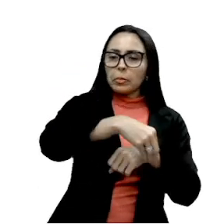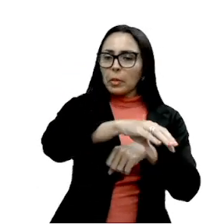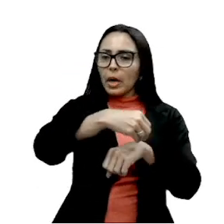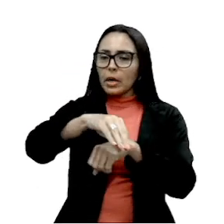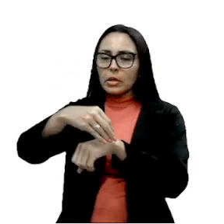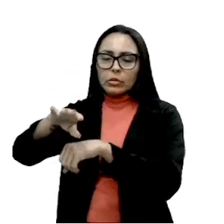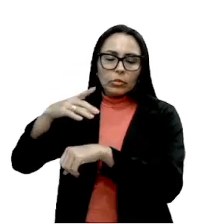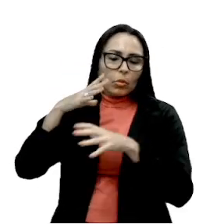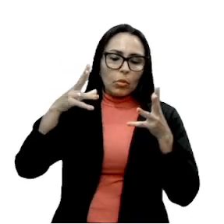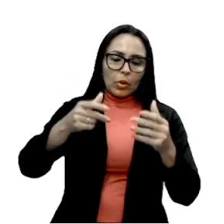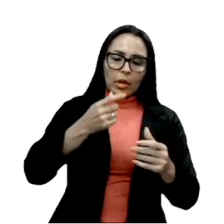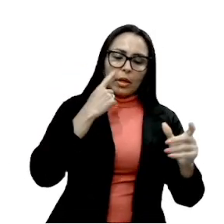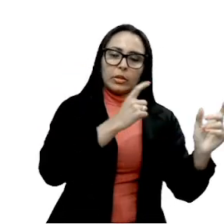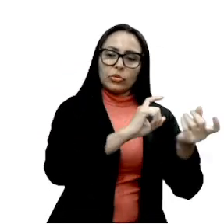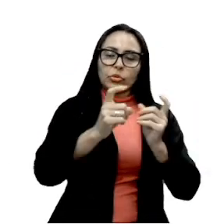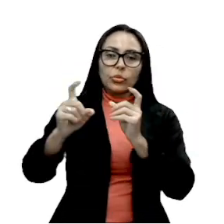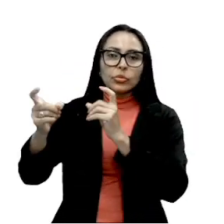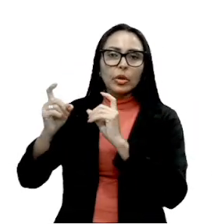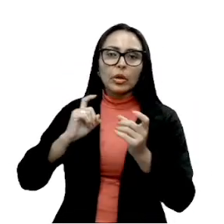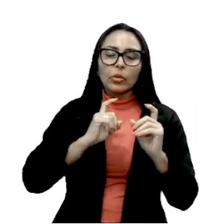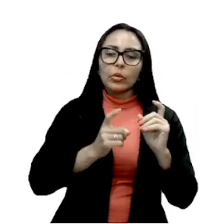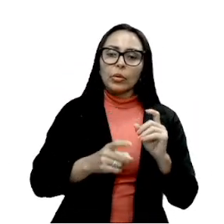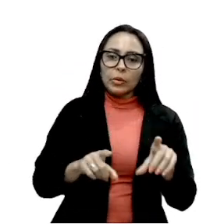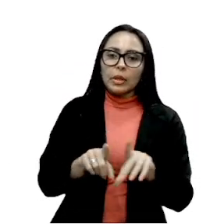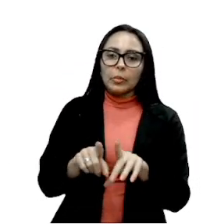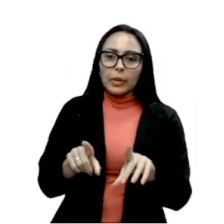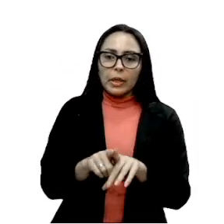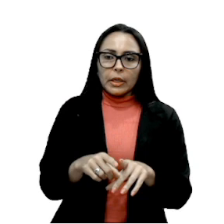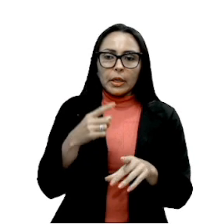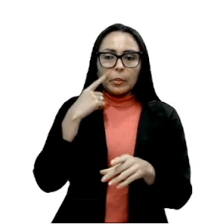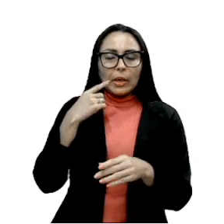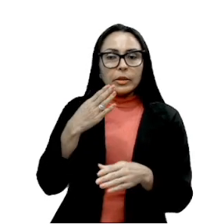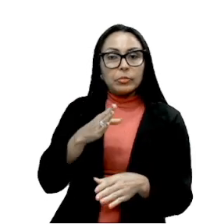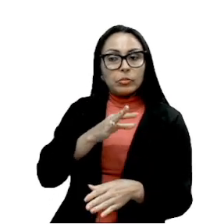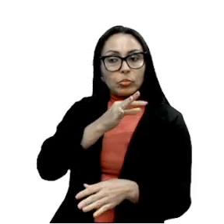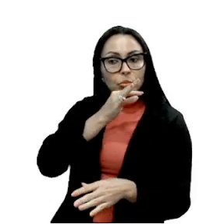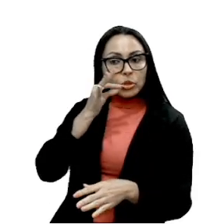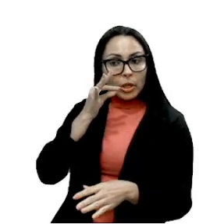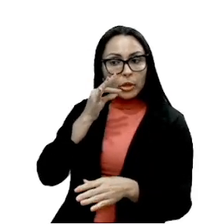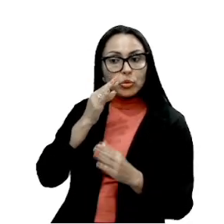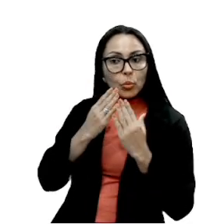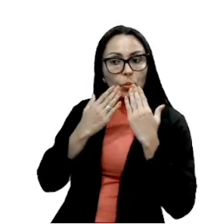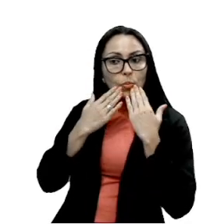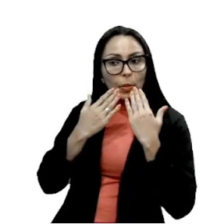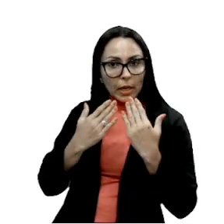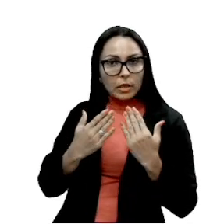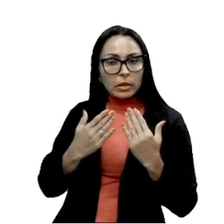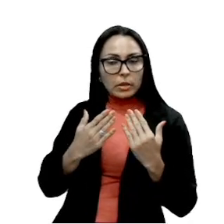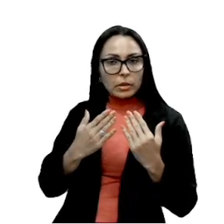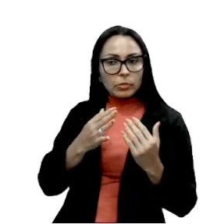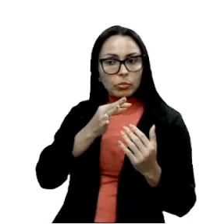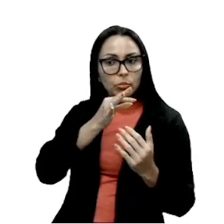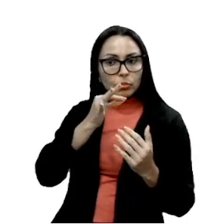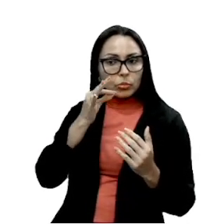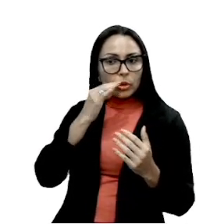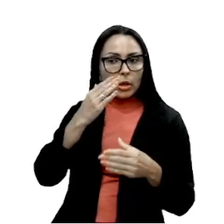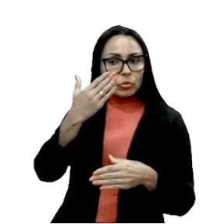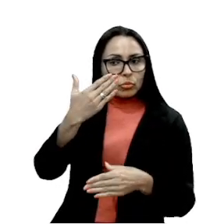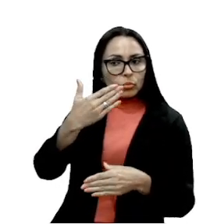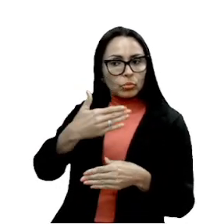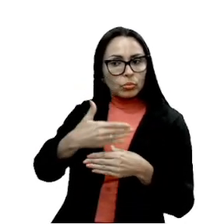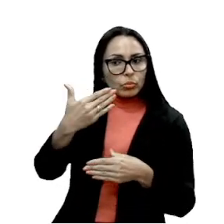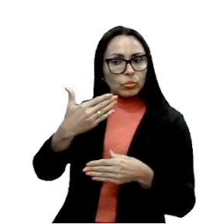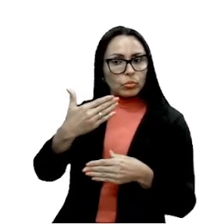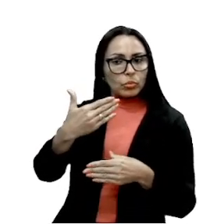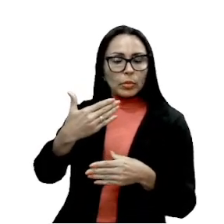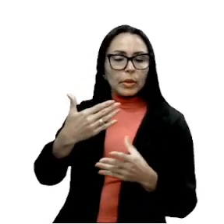para os atores. Ele senta, pede silêncio. A partir do momento que ele pede silêncio, aí vira uma igreja. Fica